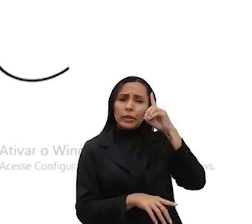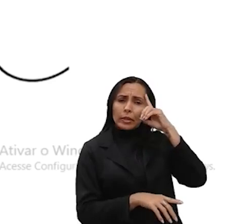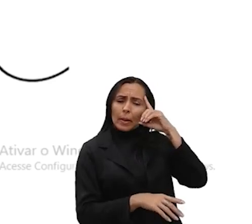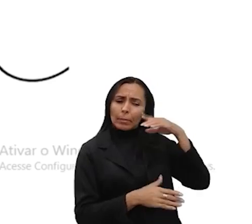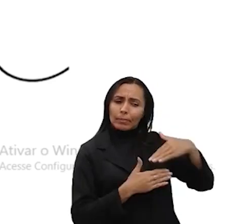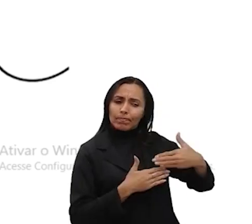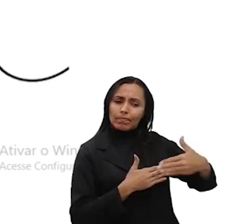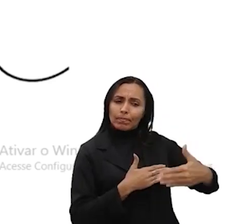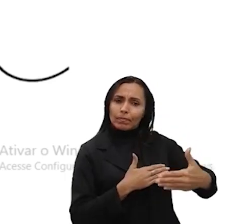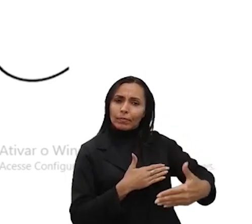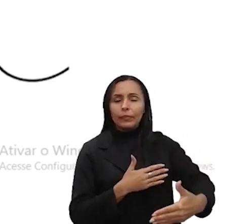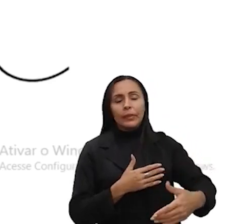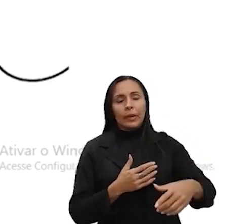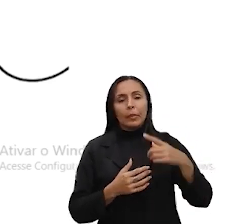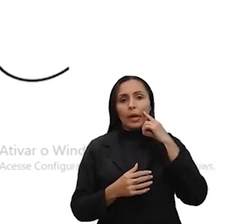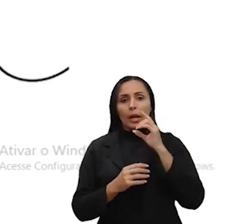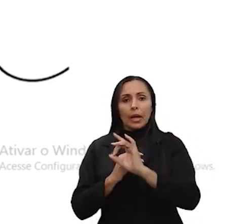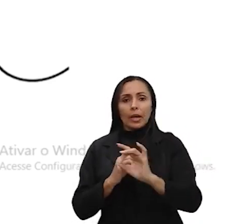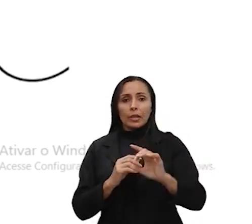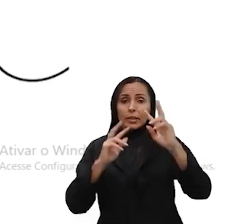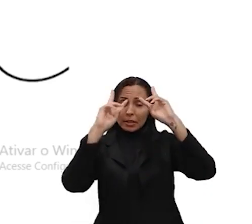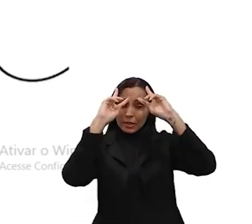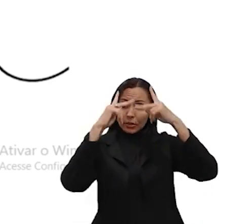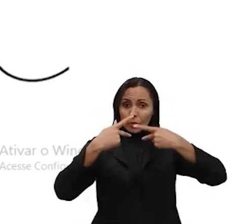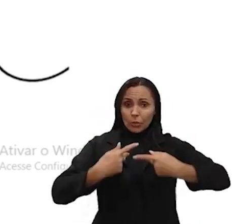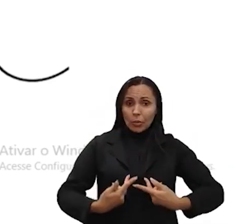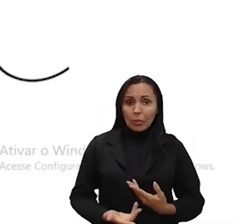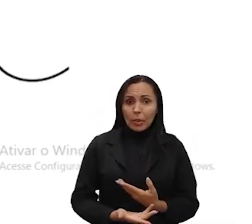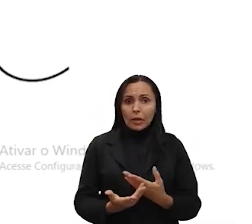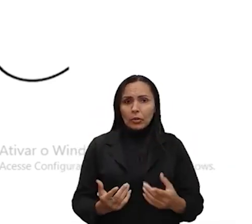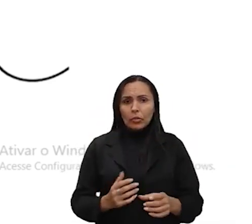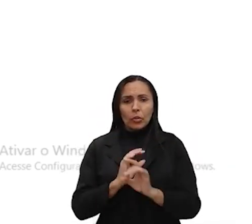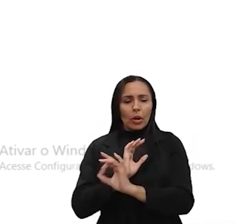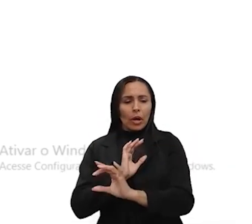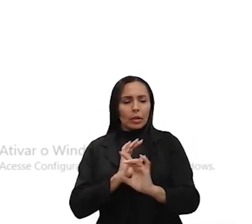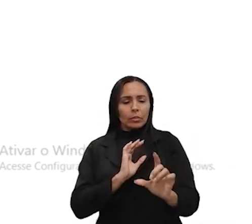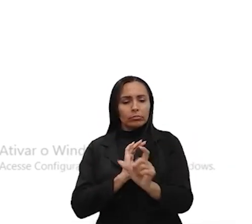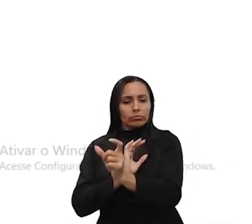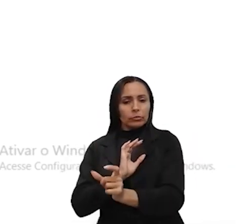também para cada ser humano com a sua individualidade.